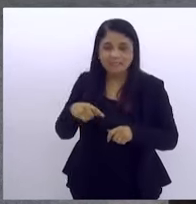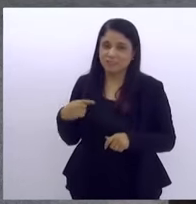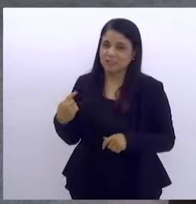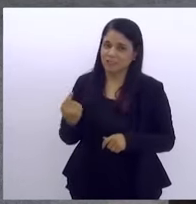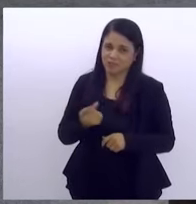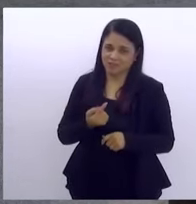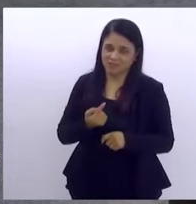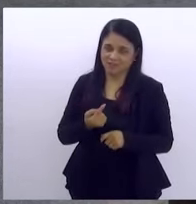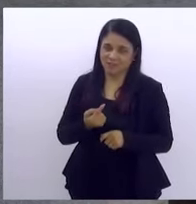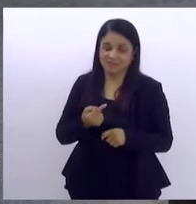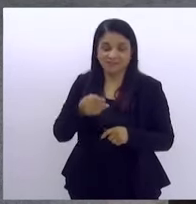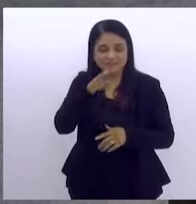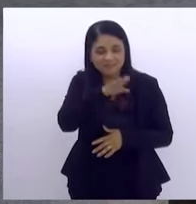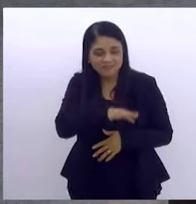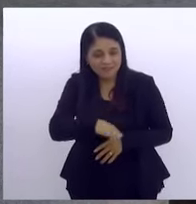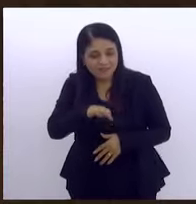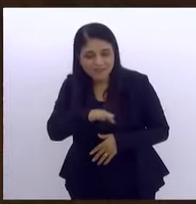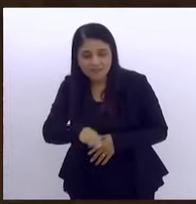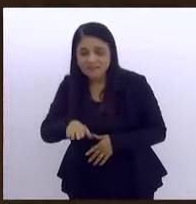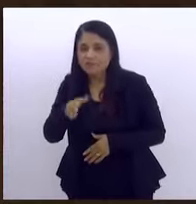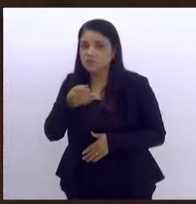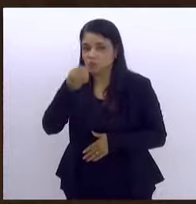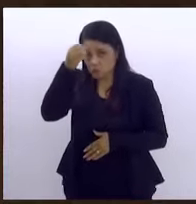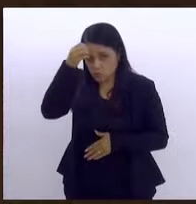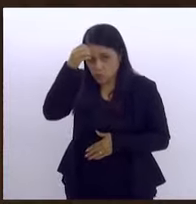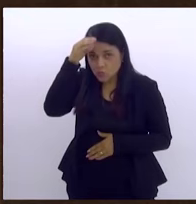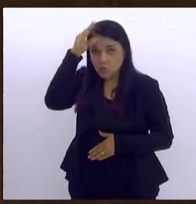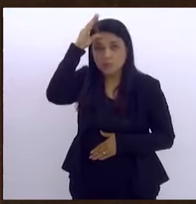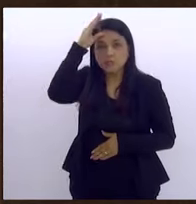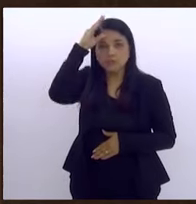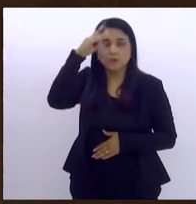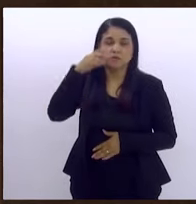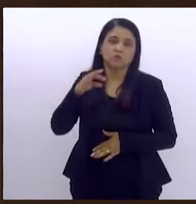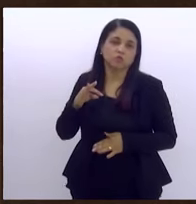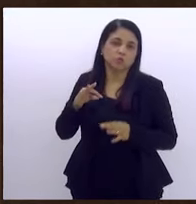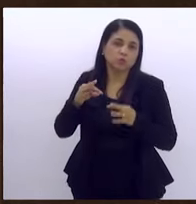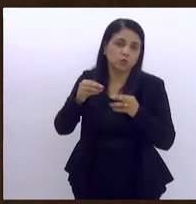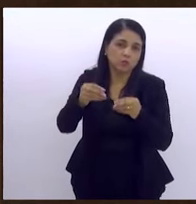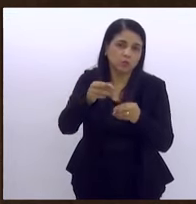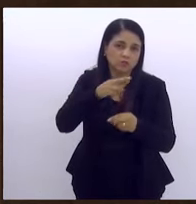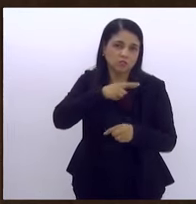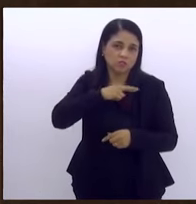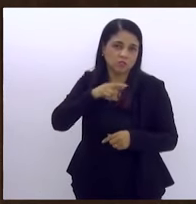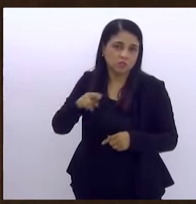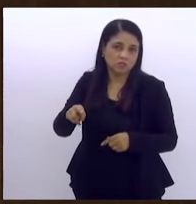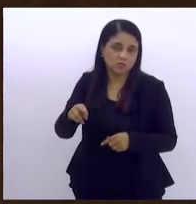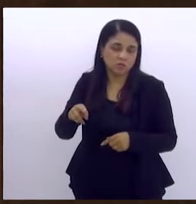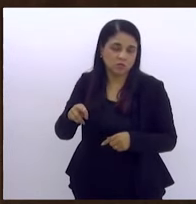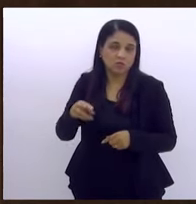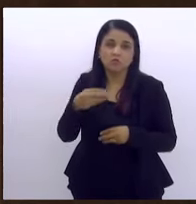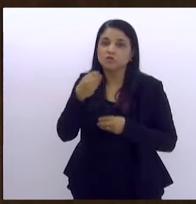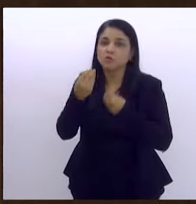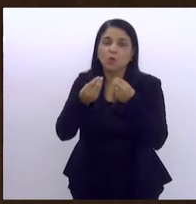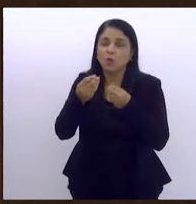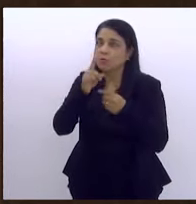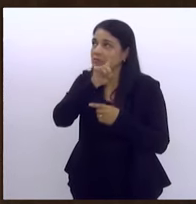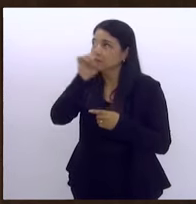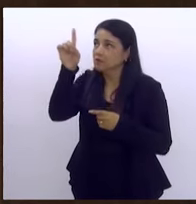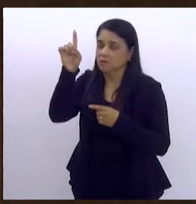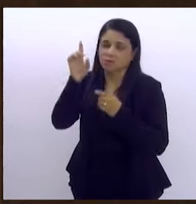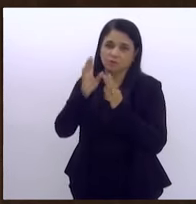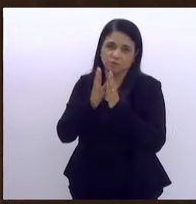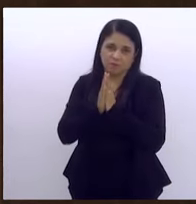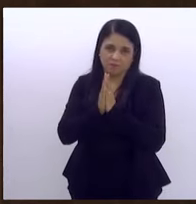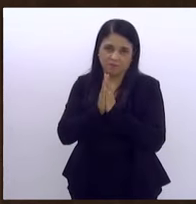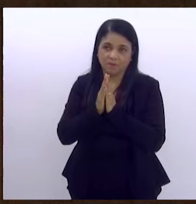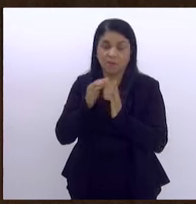crianças todas tivessem conhecimento de todas as formas de se chegar a Deus. Eu